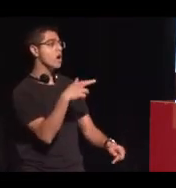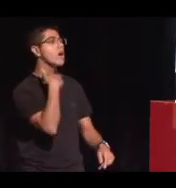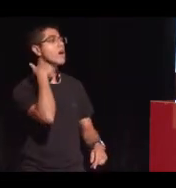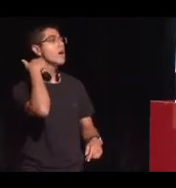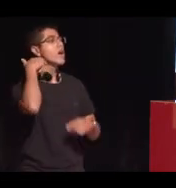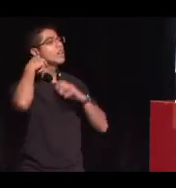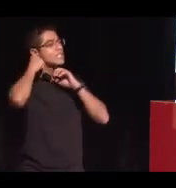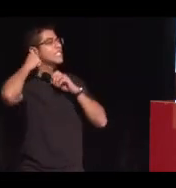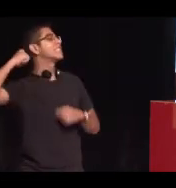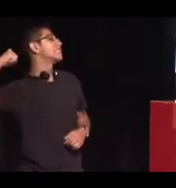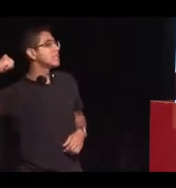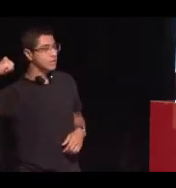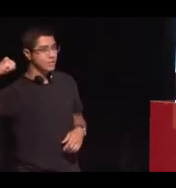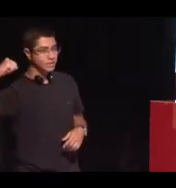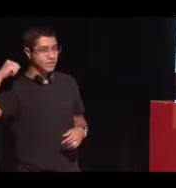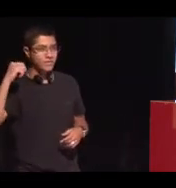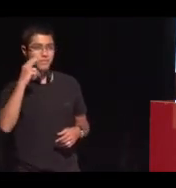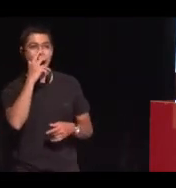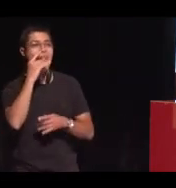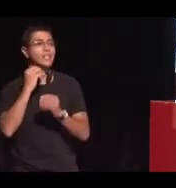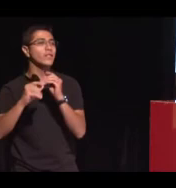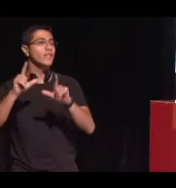matando, né, para o assassino.